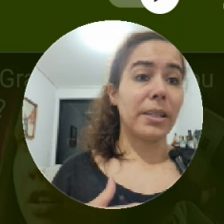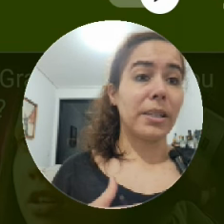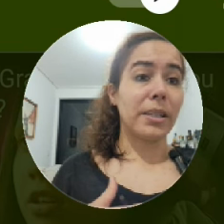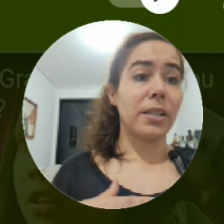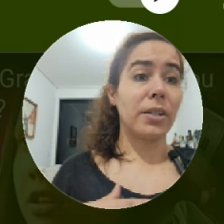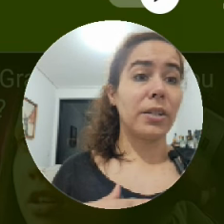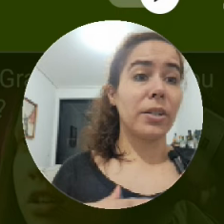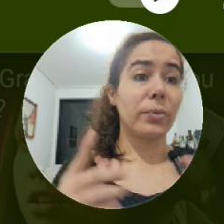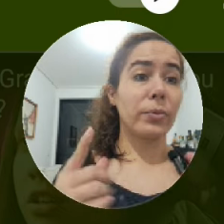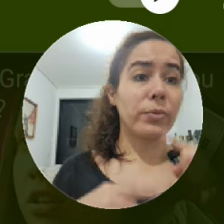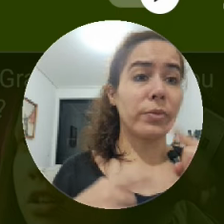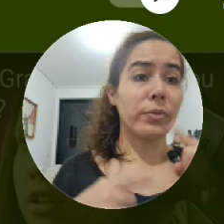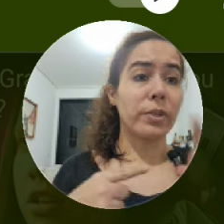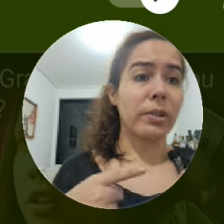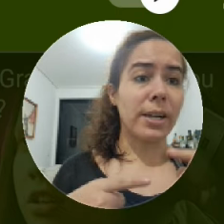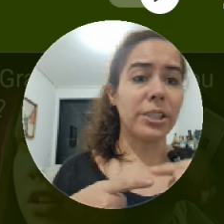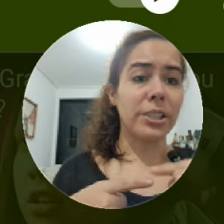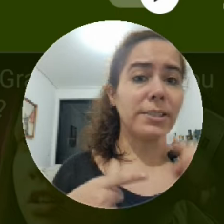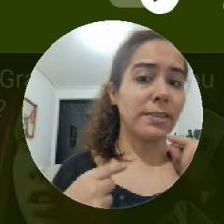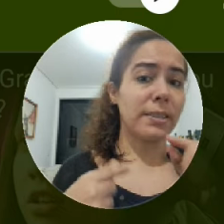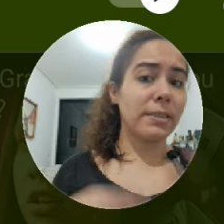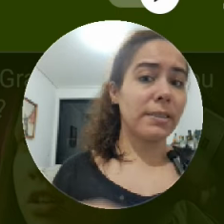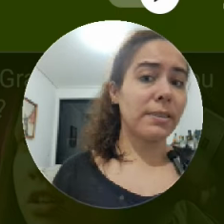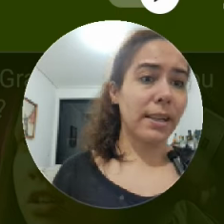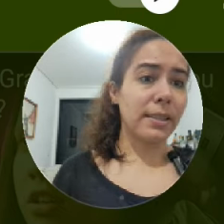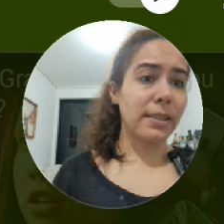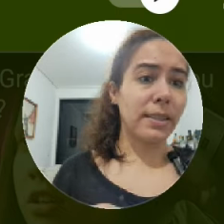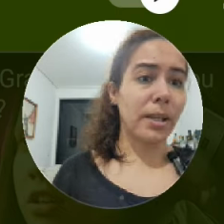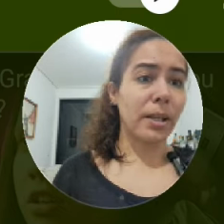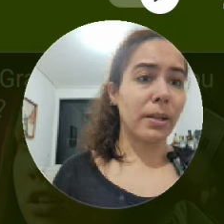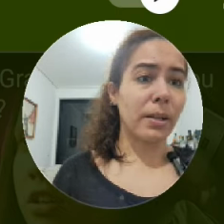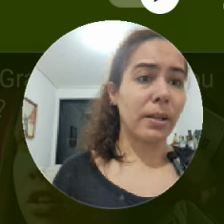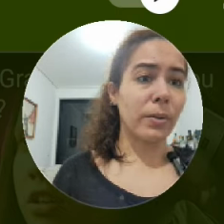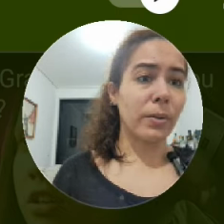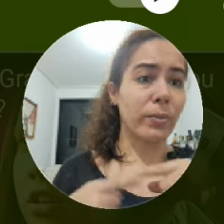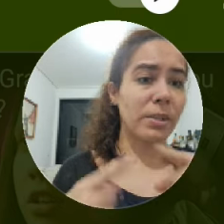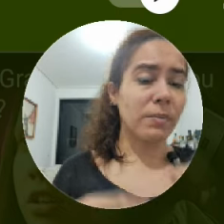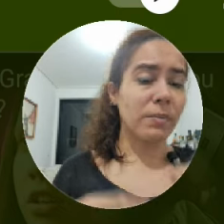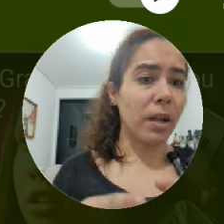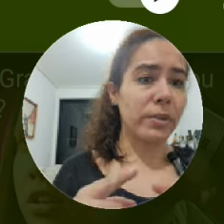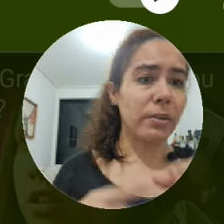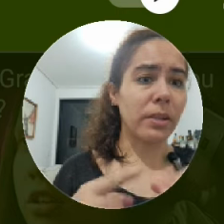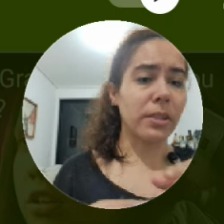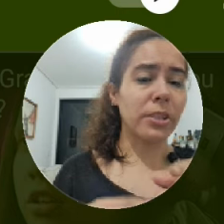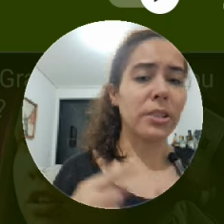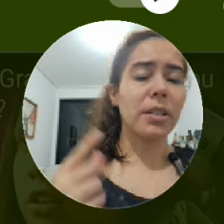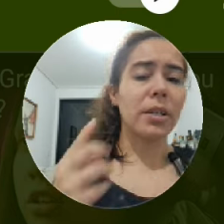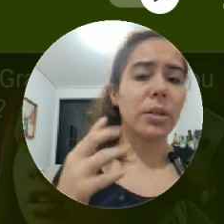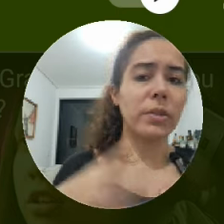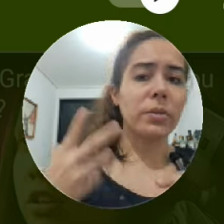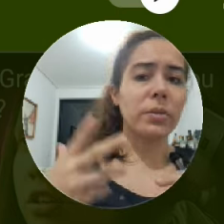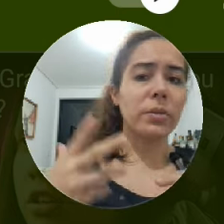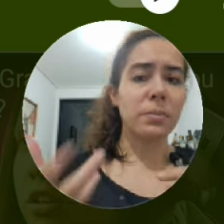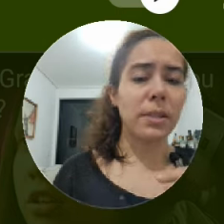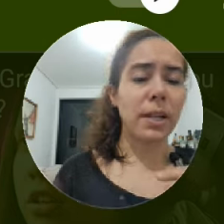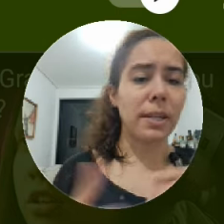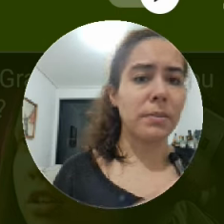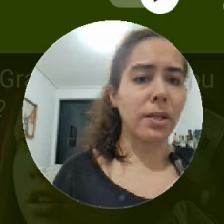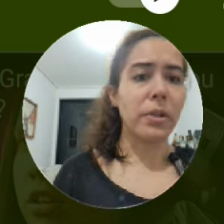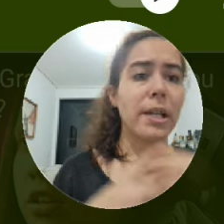E outro reagir dela, é Ismael, né? Eu reagi o vídeo de,